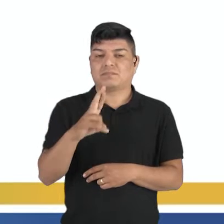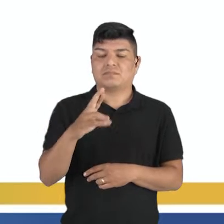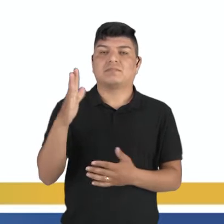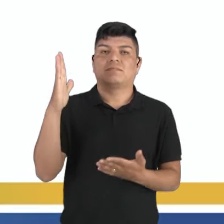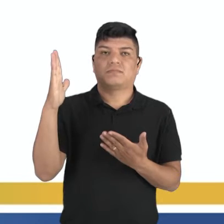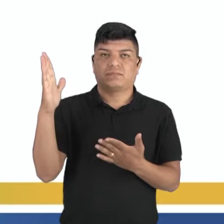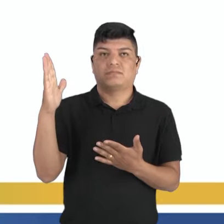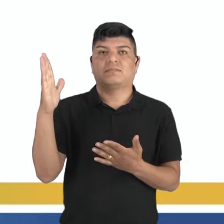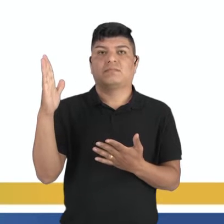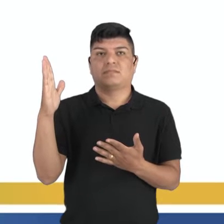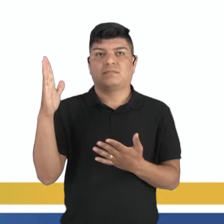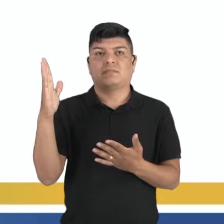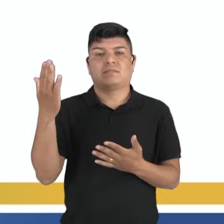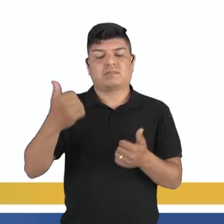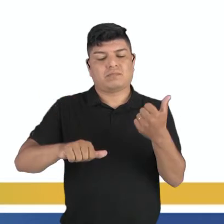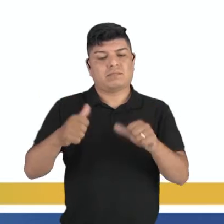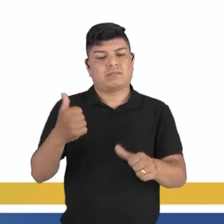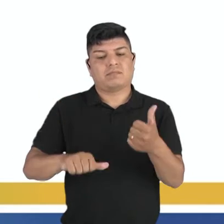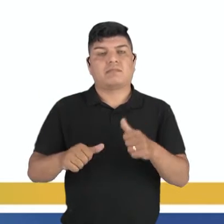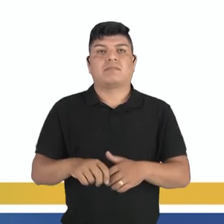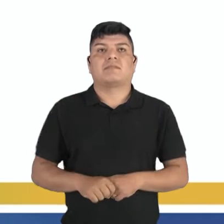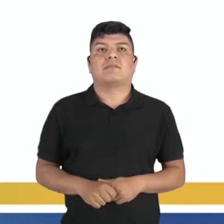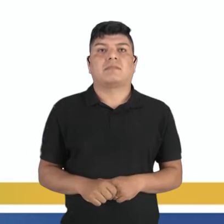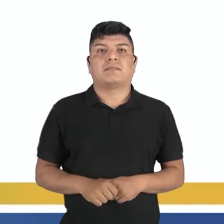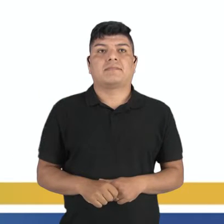resultado aí dessa análise.